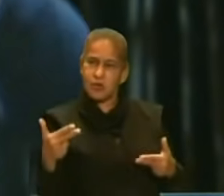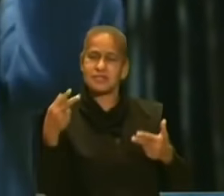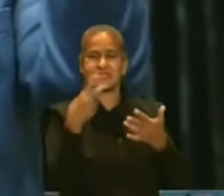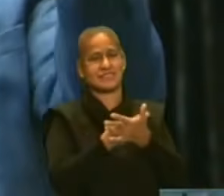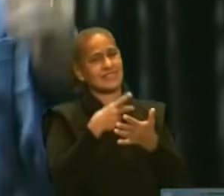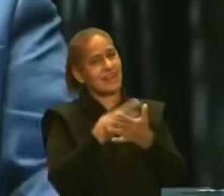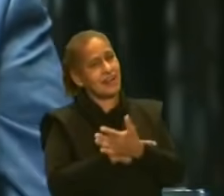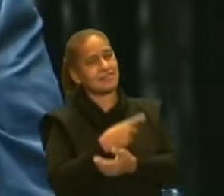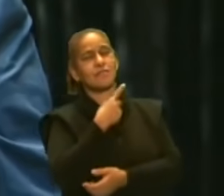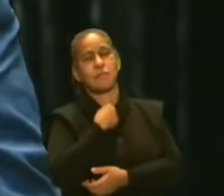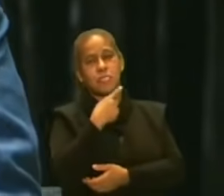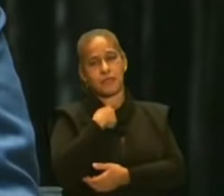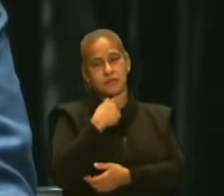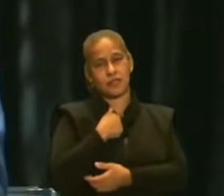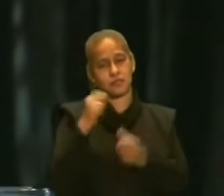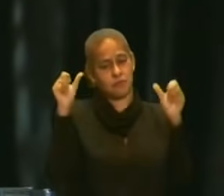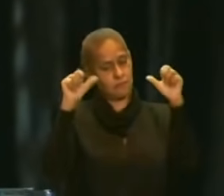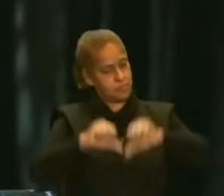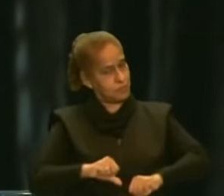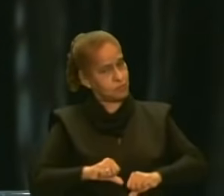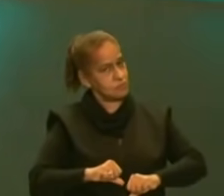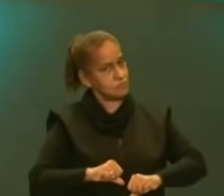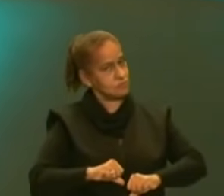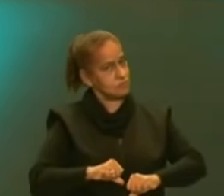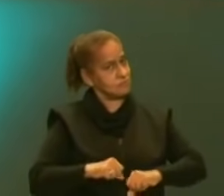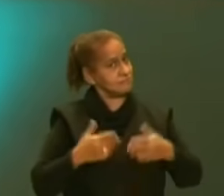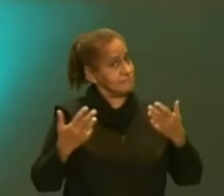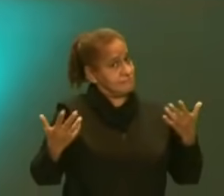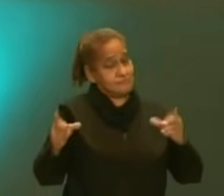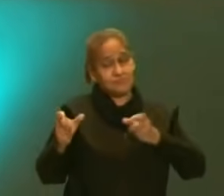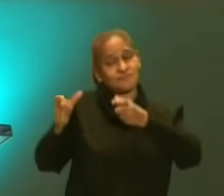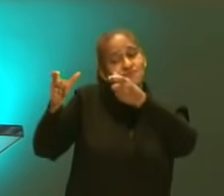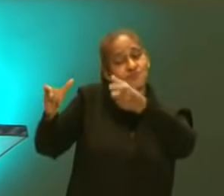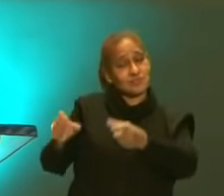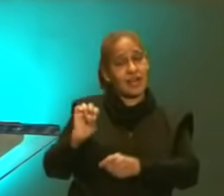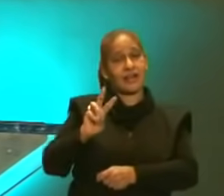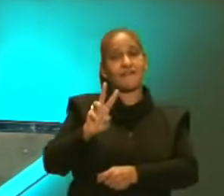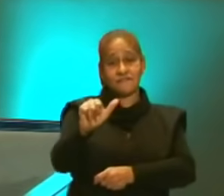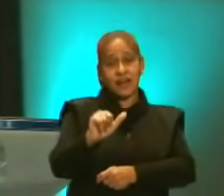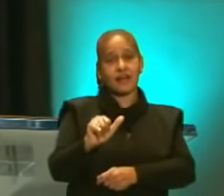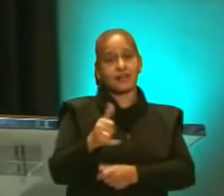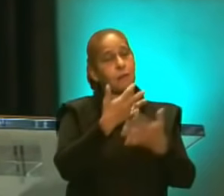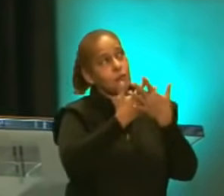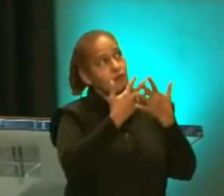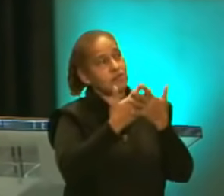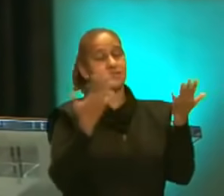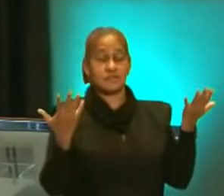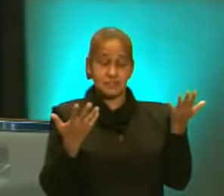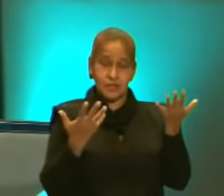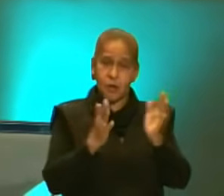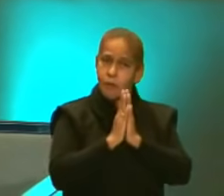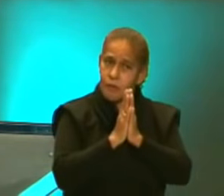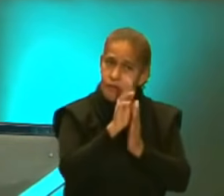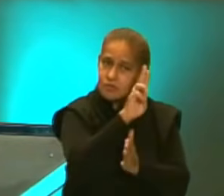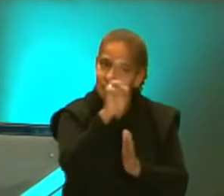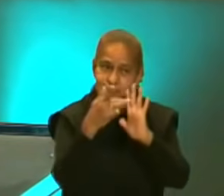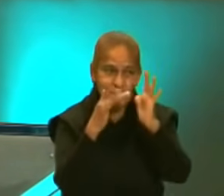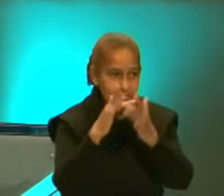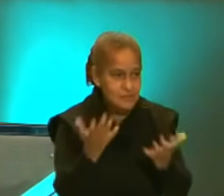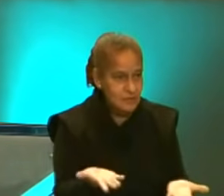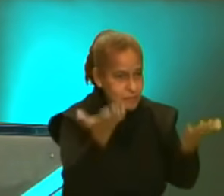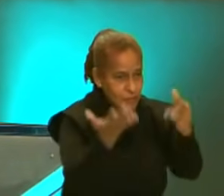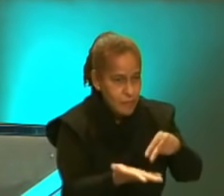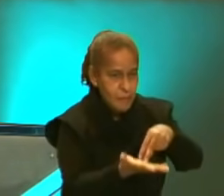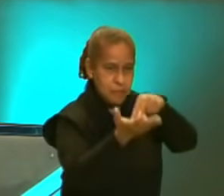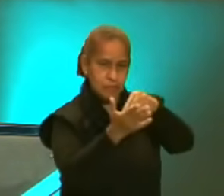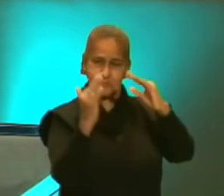imagina se a gente vai confessar em outro lugar, querido. Então se o Espírito Santo está falando com você, se coloca aí de pé, em nome de Jesus. Se você está aí na sua casa,